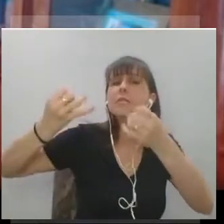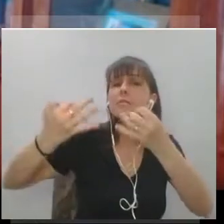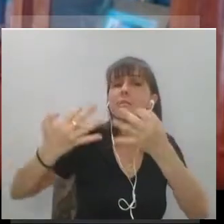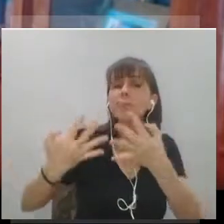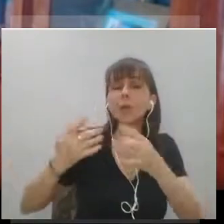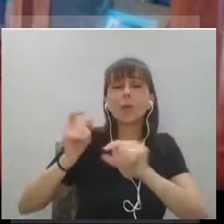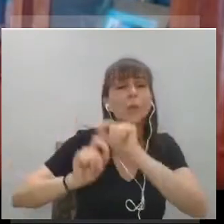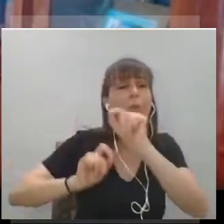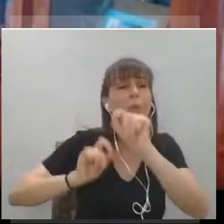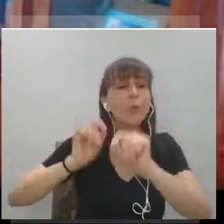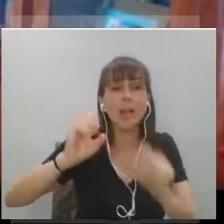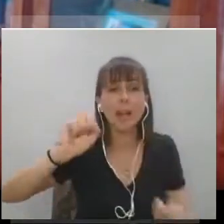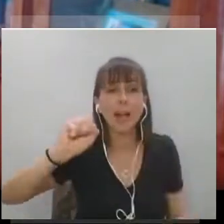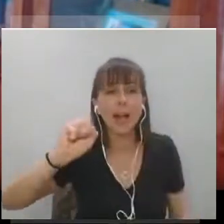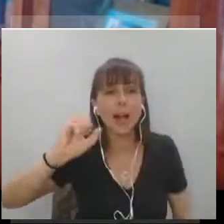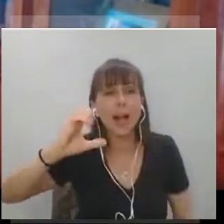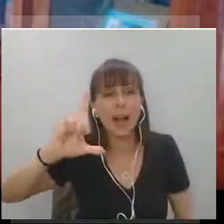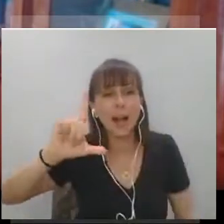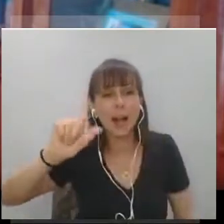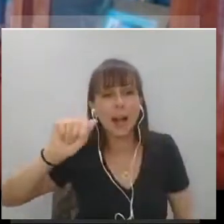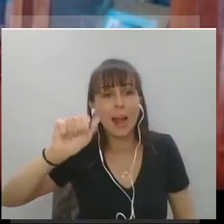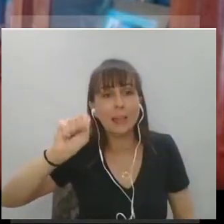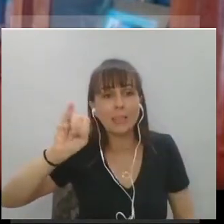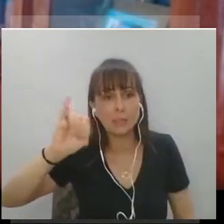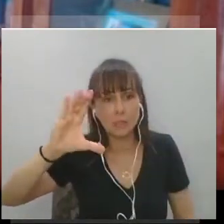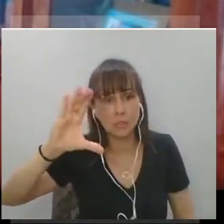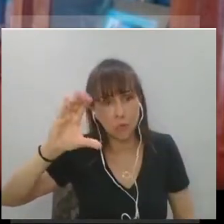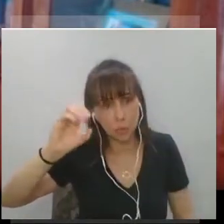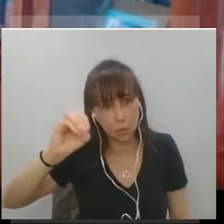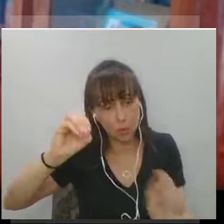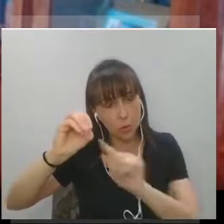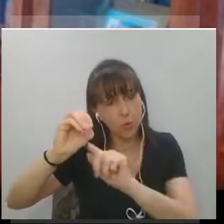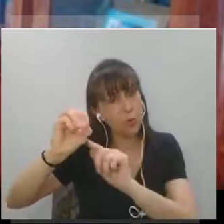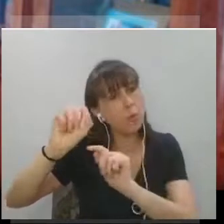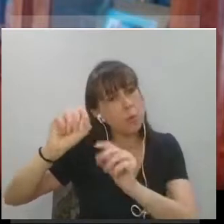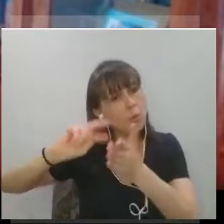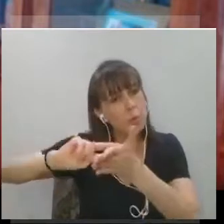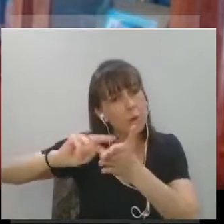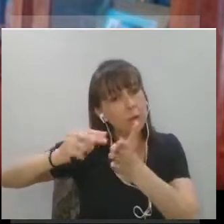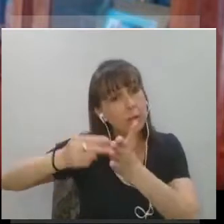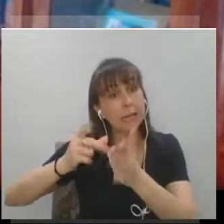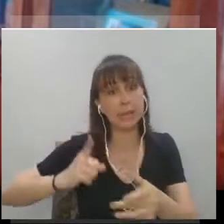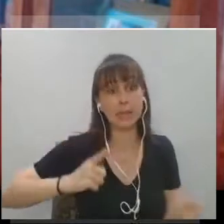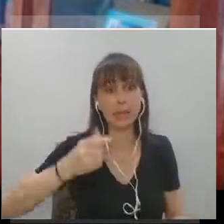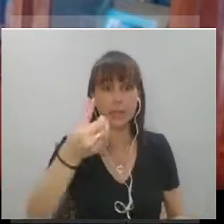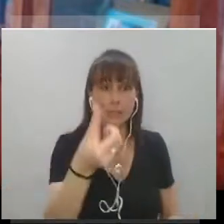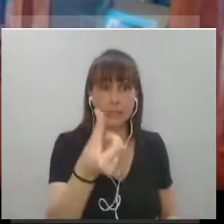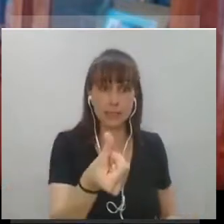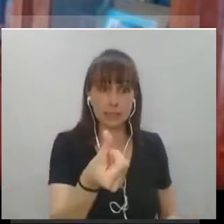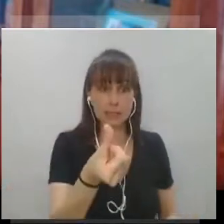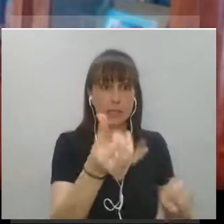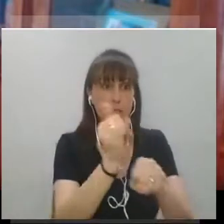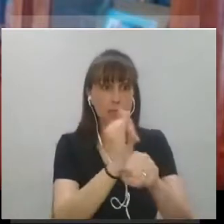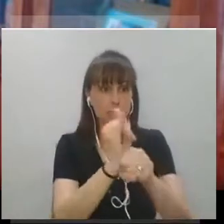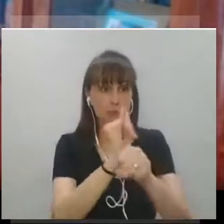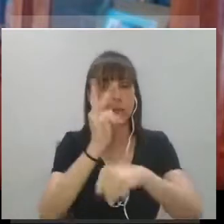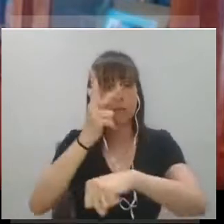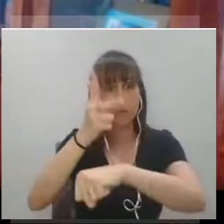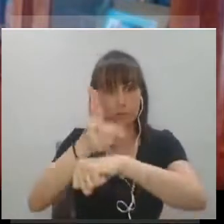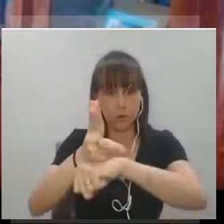produziu 6 vídeos que procuram definir, afinal, o que é ou o que torna uma obra